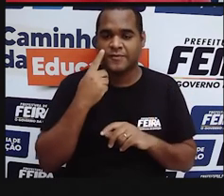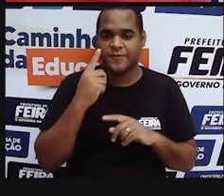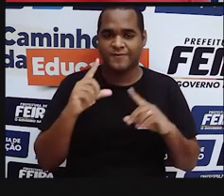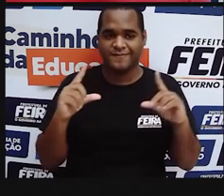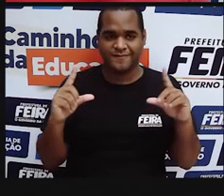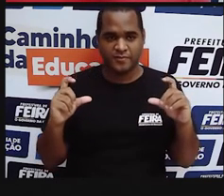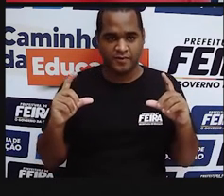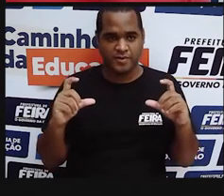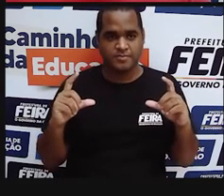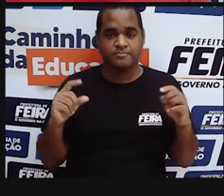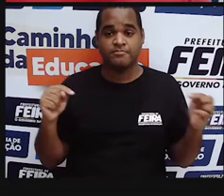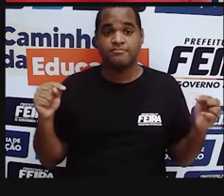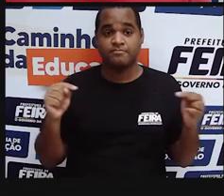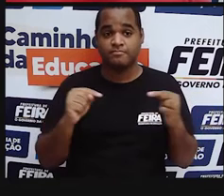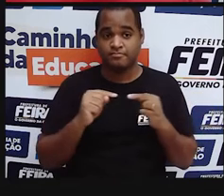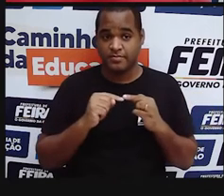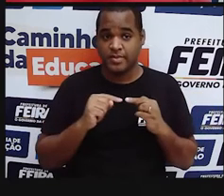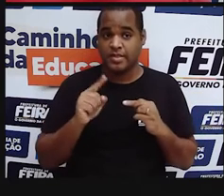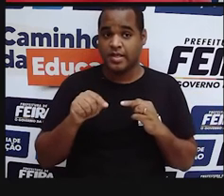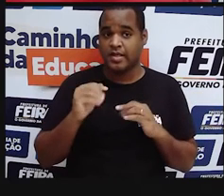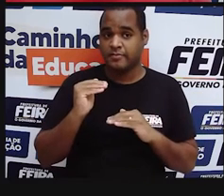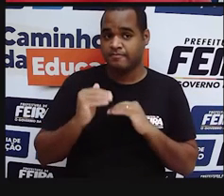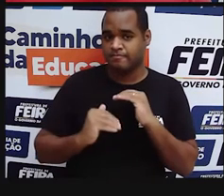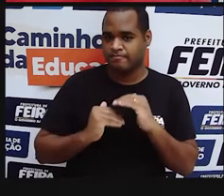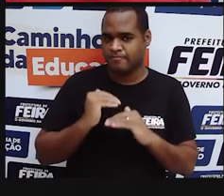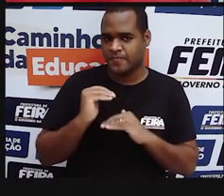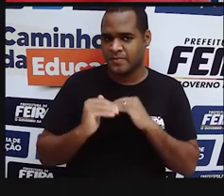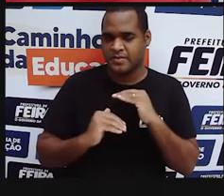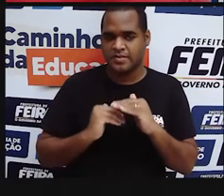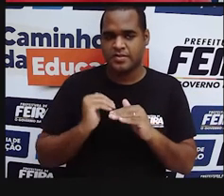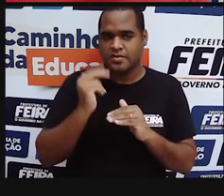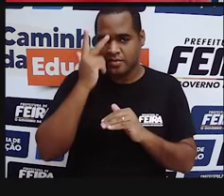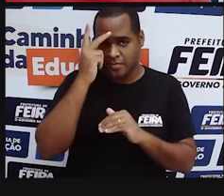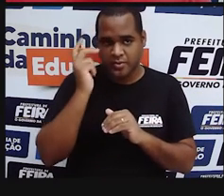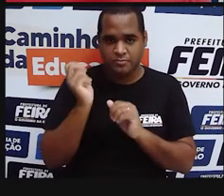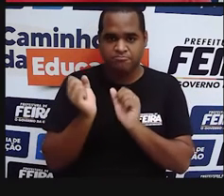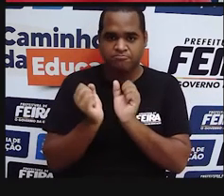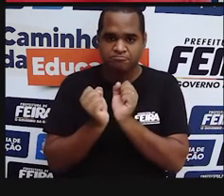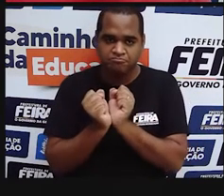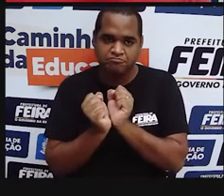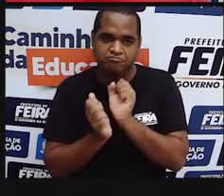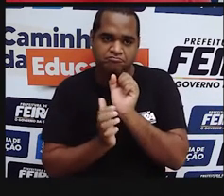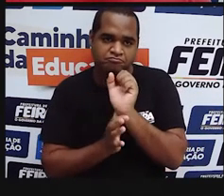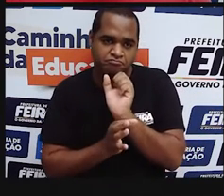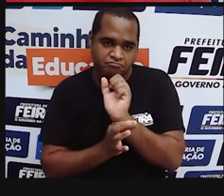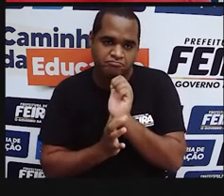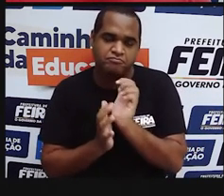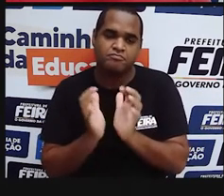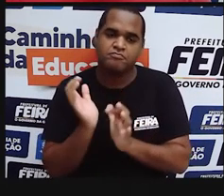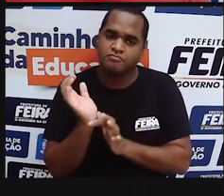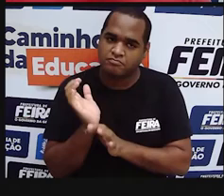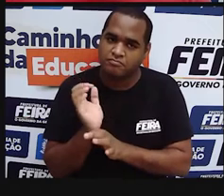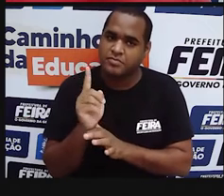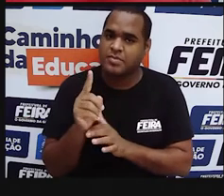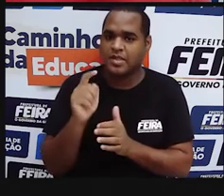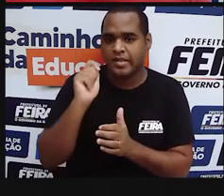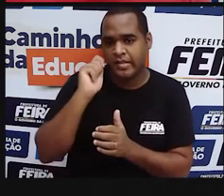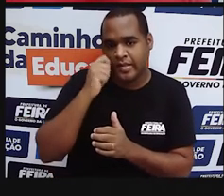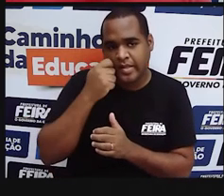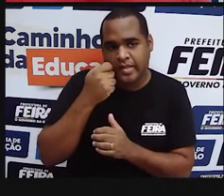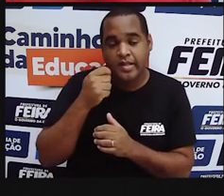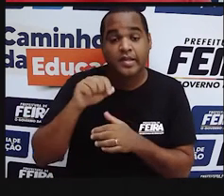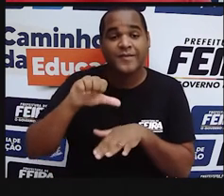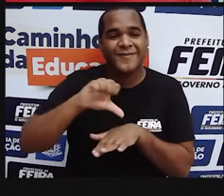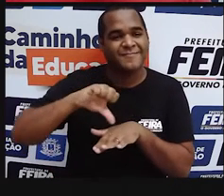Essa imagem mostra muito esse processo da escravidão grega, do enriquecimento,